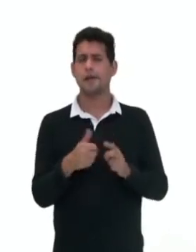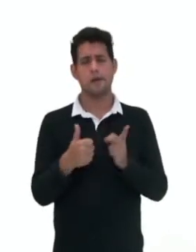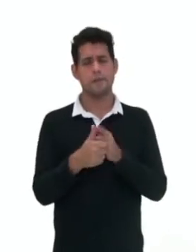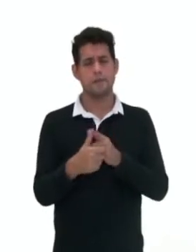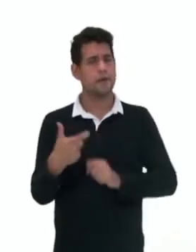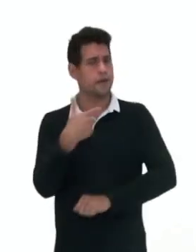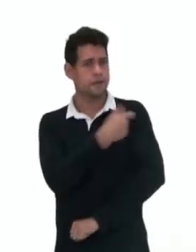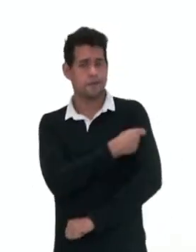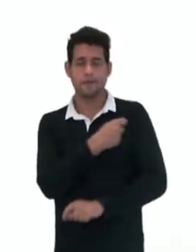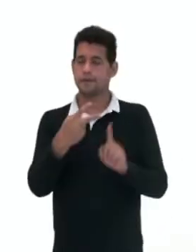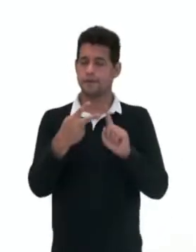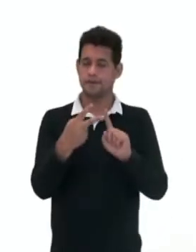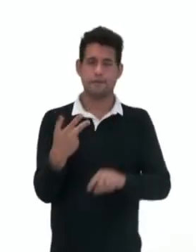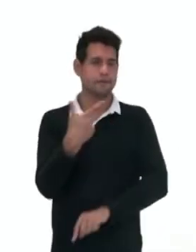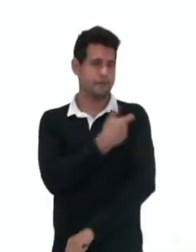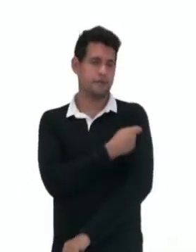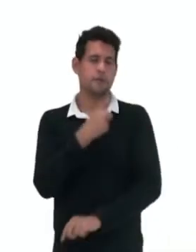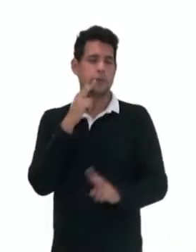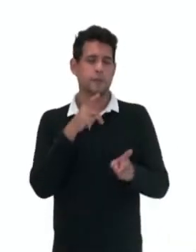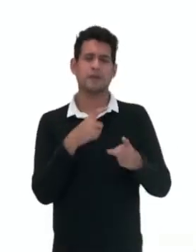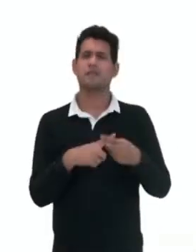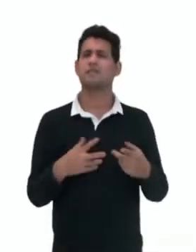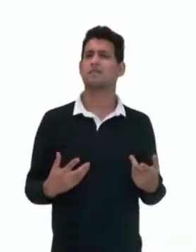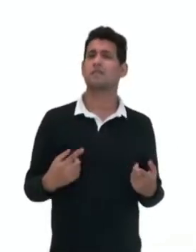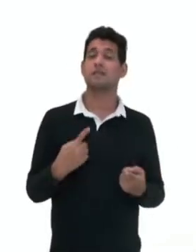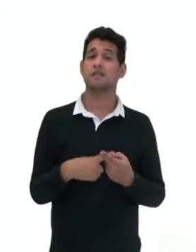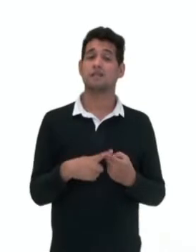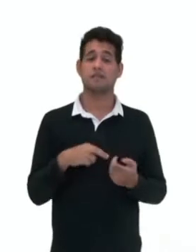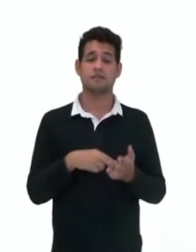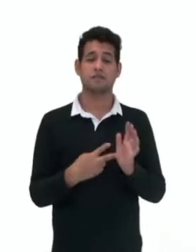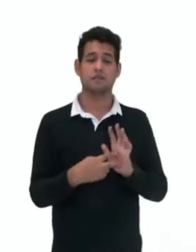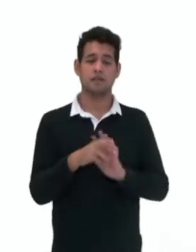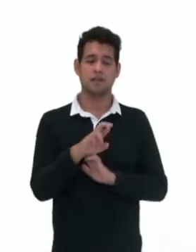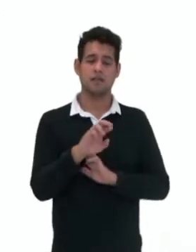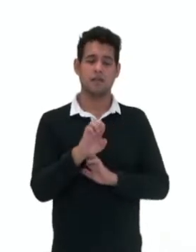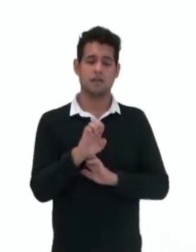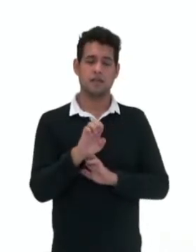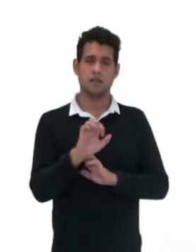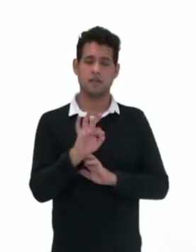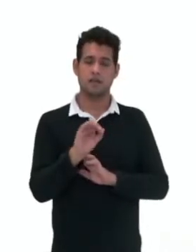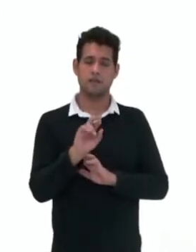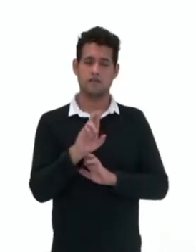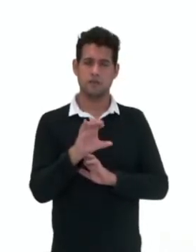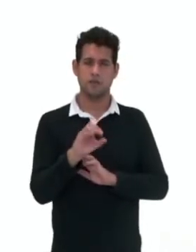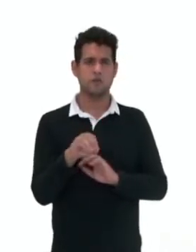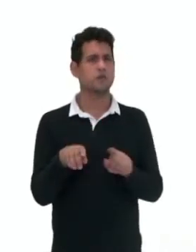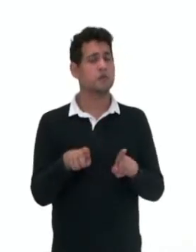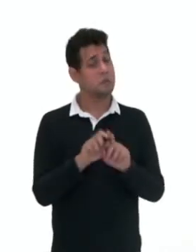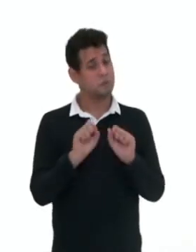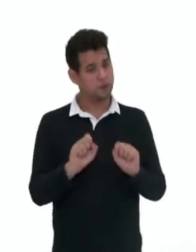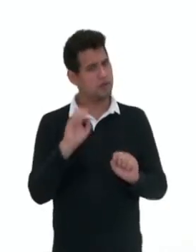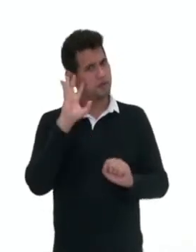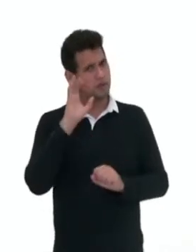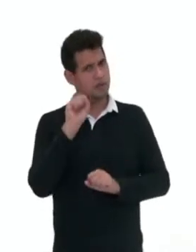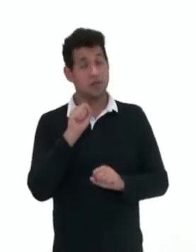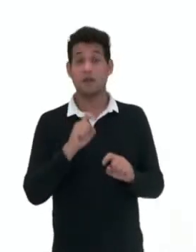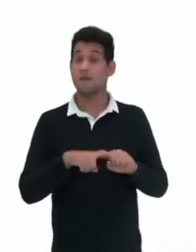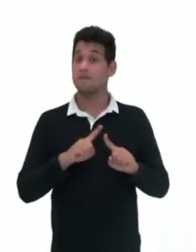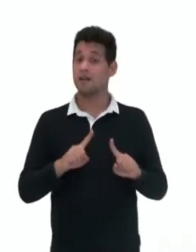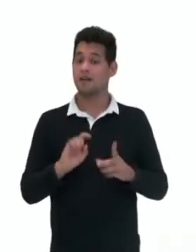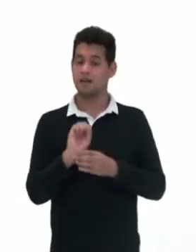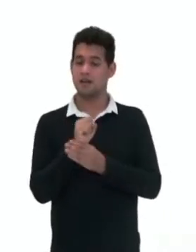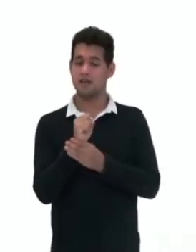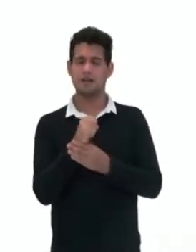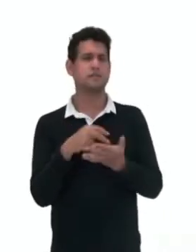dose, né, que a gente viu aqui. Então, por quê? Porque é uma dose de reforço. A primeira dose, ela pode ter funcionado, mas para